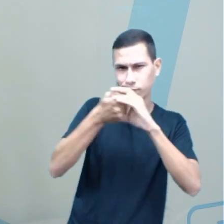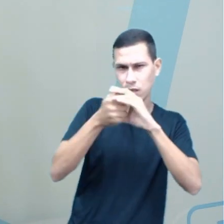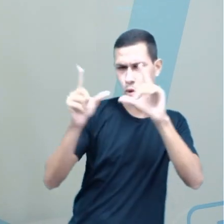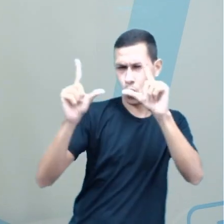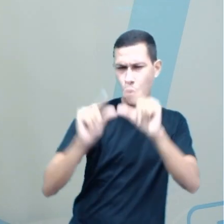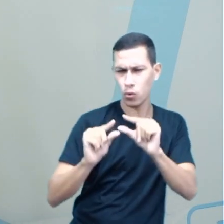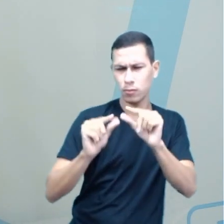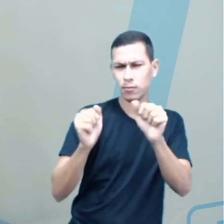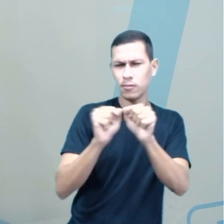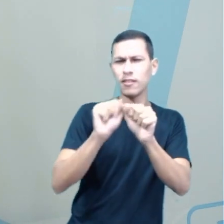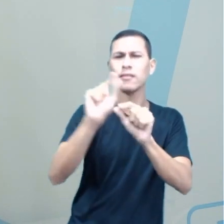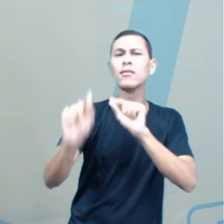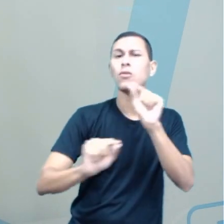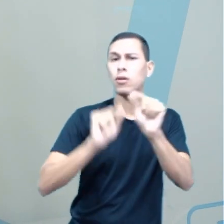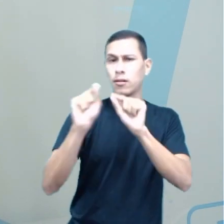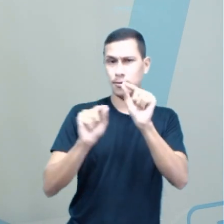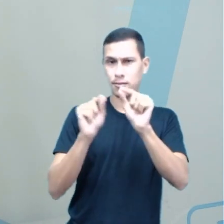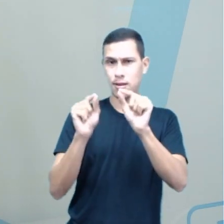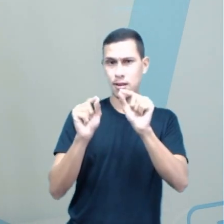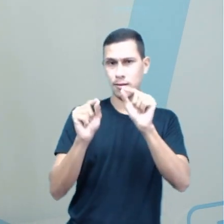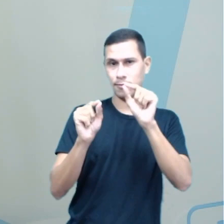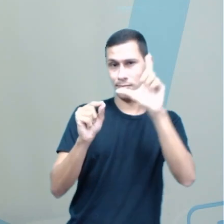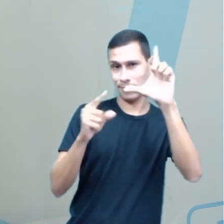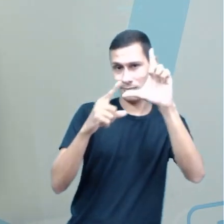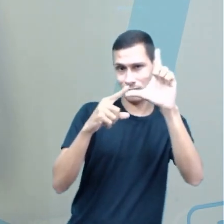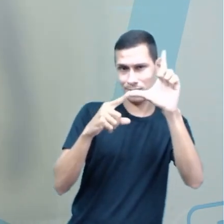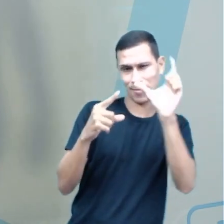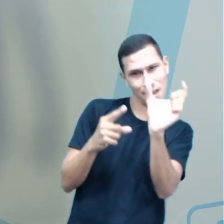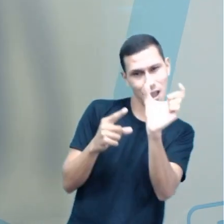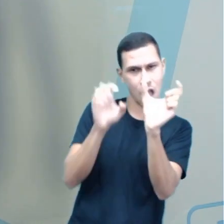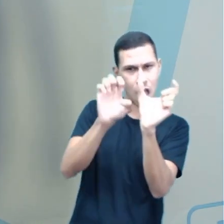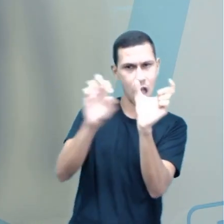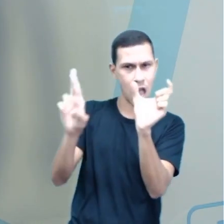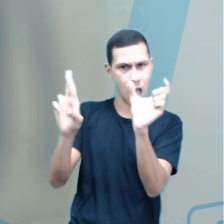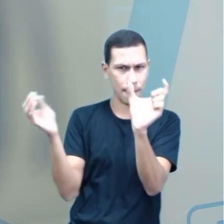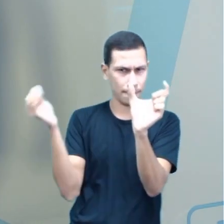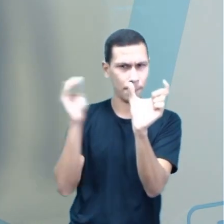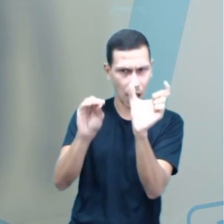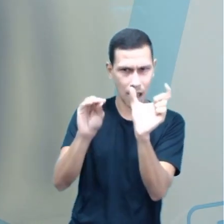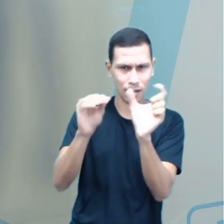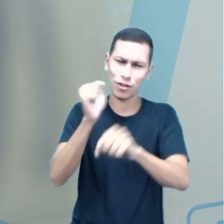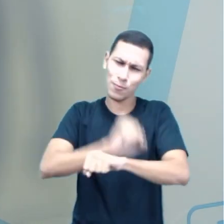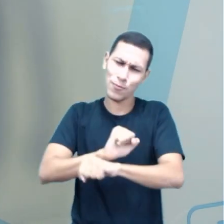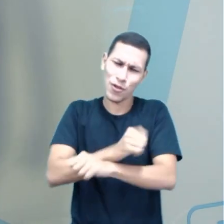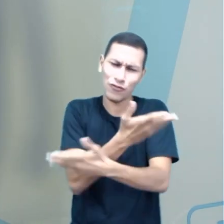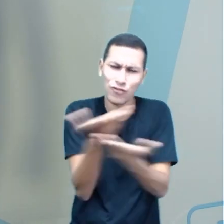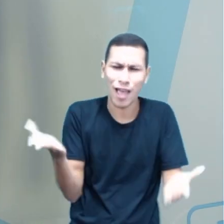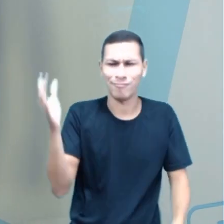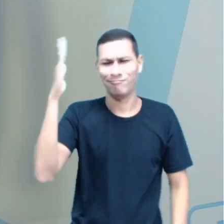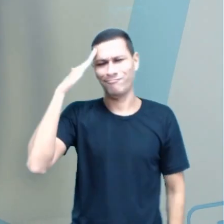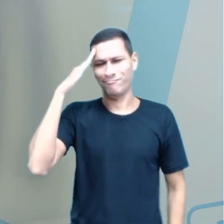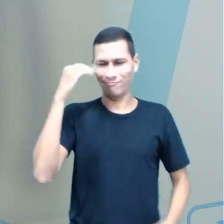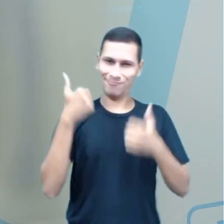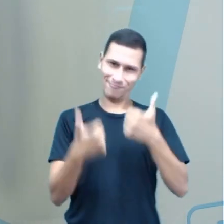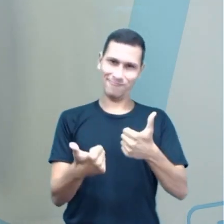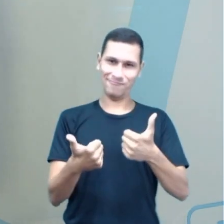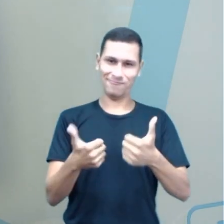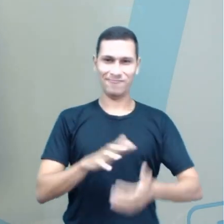gente faz com fast? Coloca ER no final. Espero que tenha dado para compreender direitinho isso,